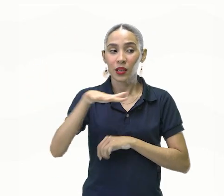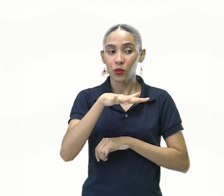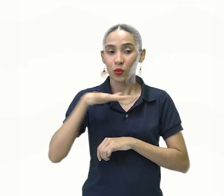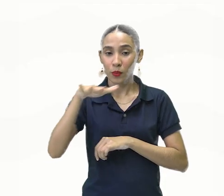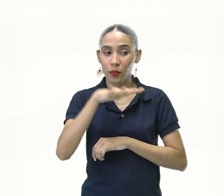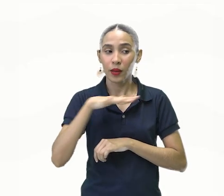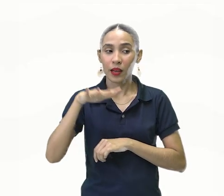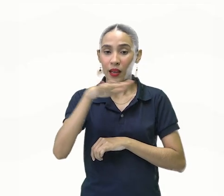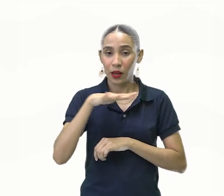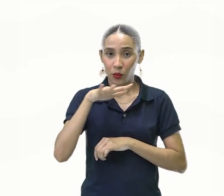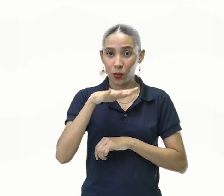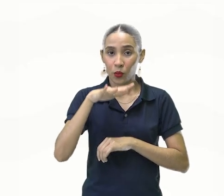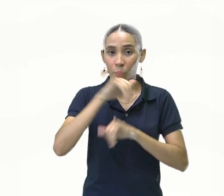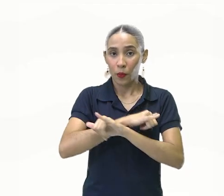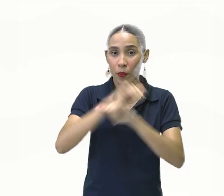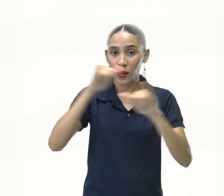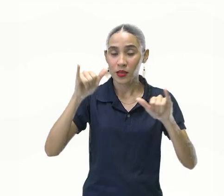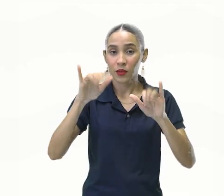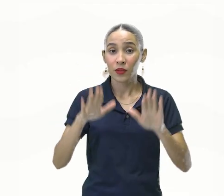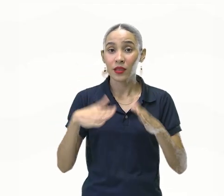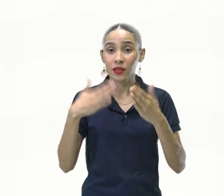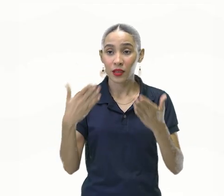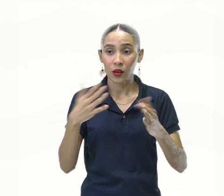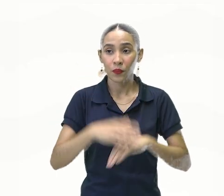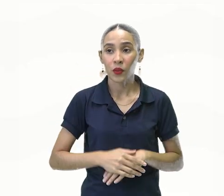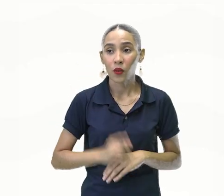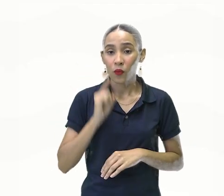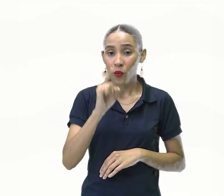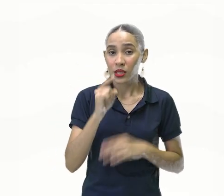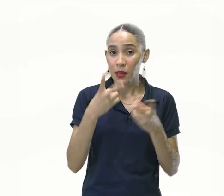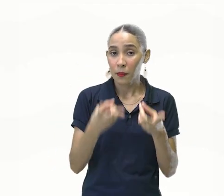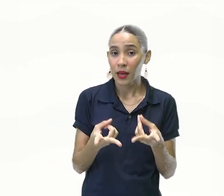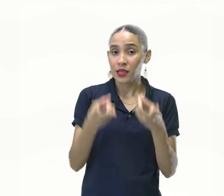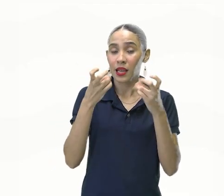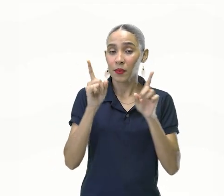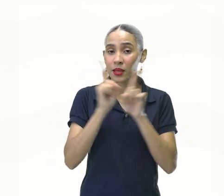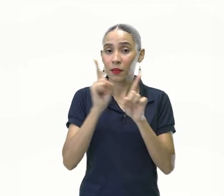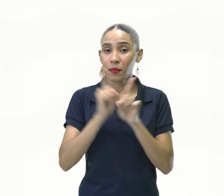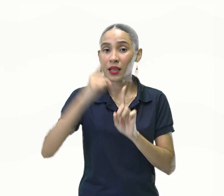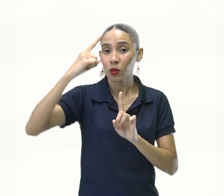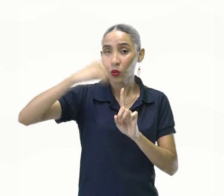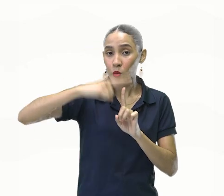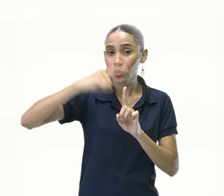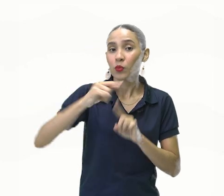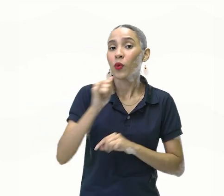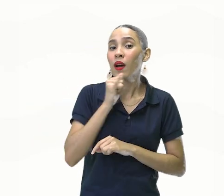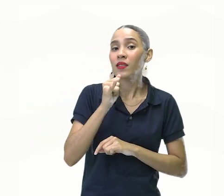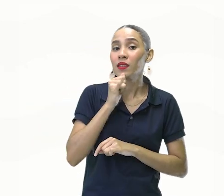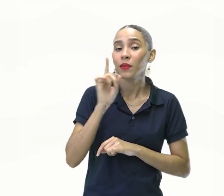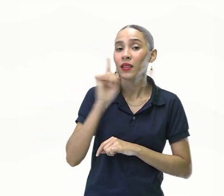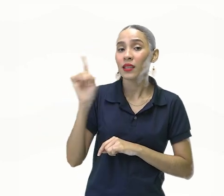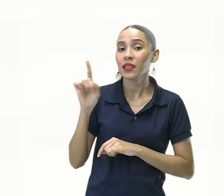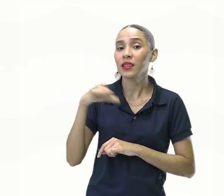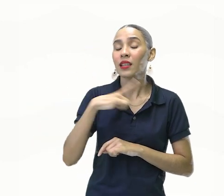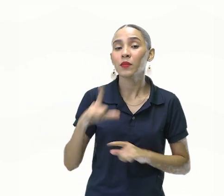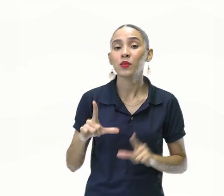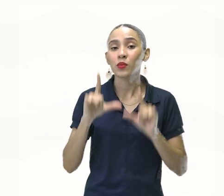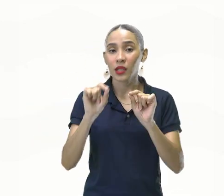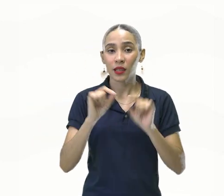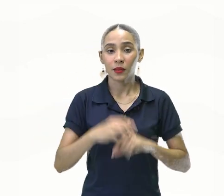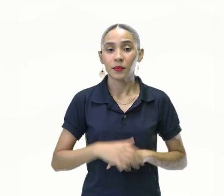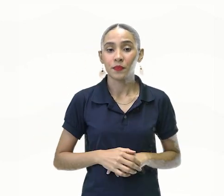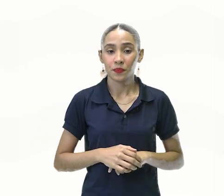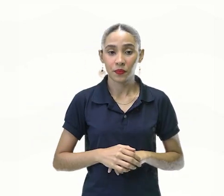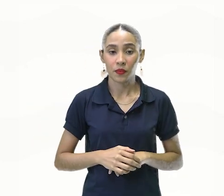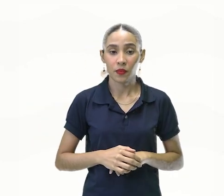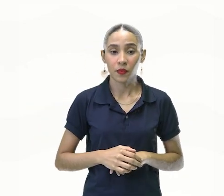mudança do meio de propagação. Aí, quando você percebe esse tipo de exemplo, nós